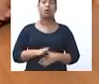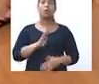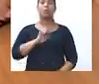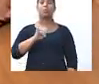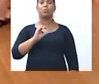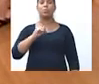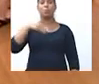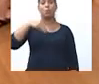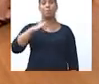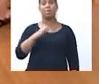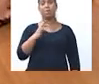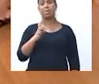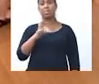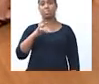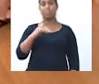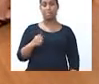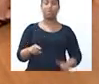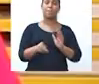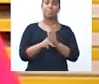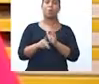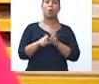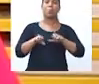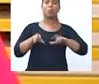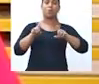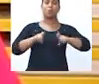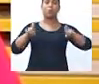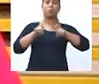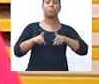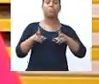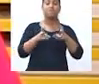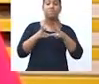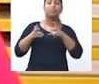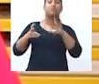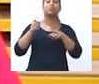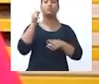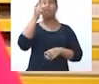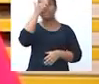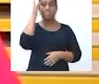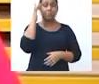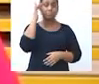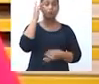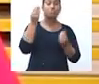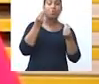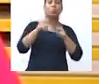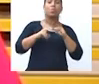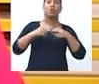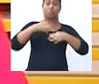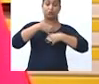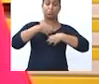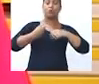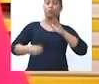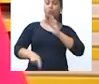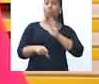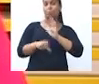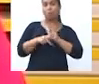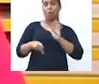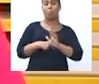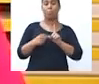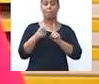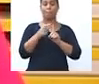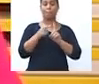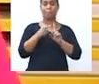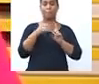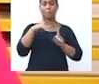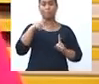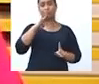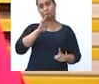biometria na computação é você identificar pessoas por meio de características biométricas. Quais são